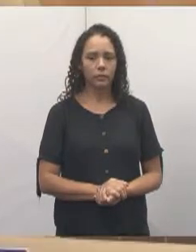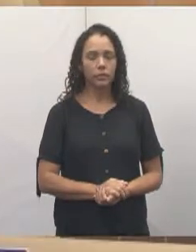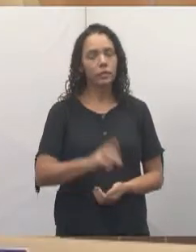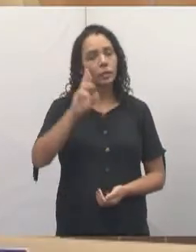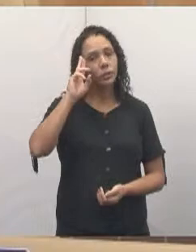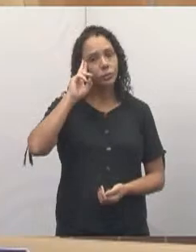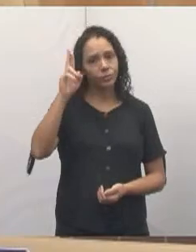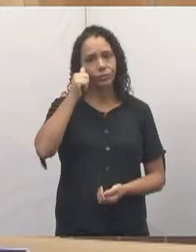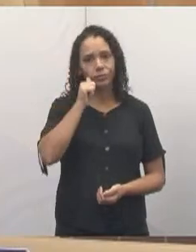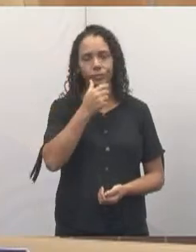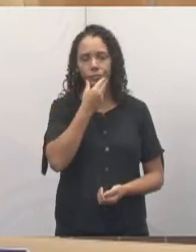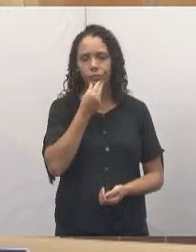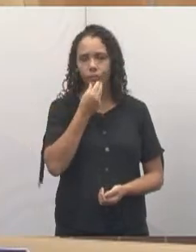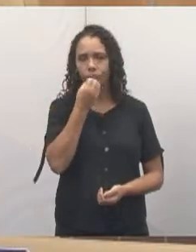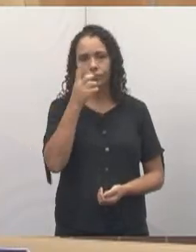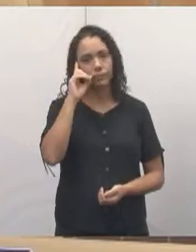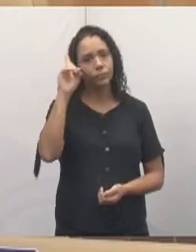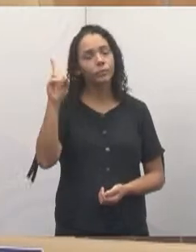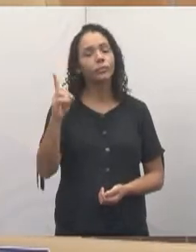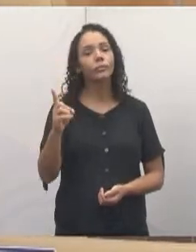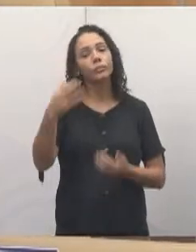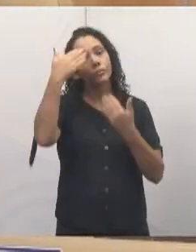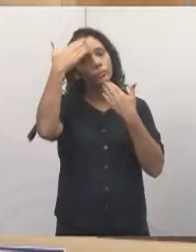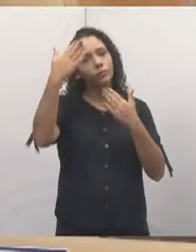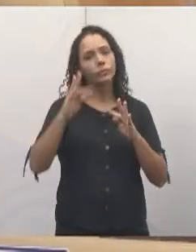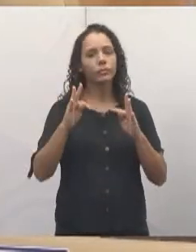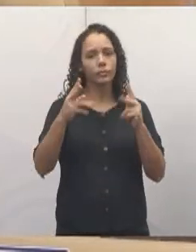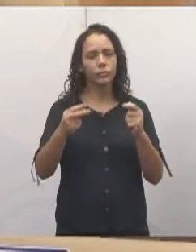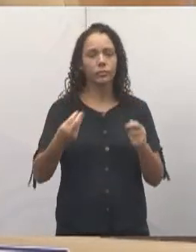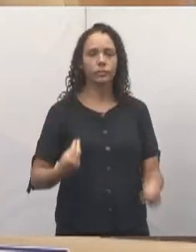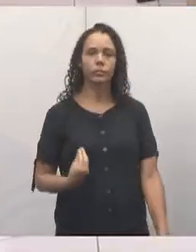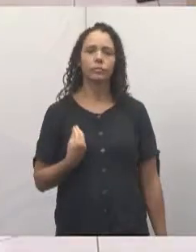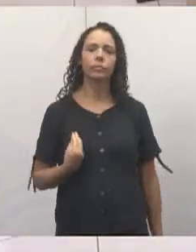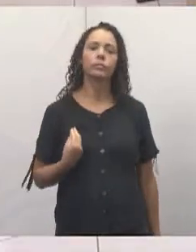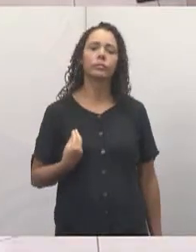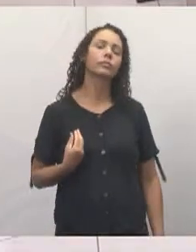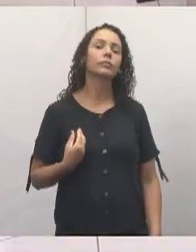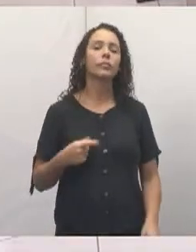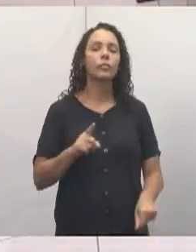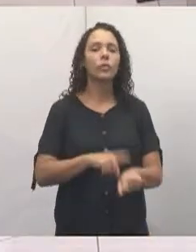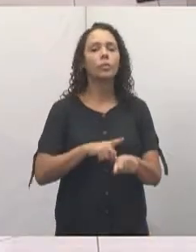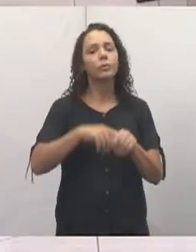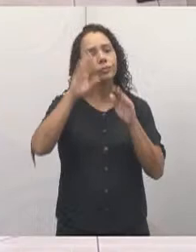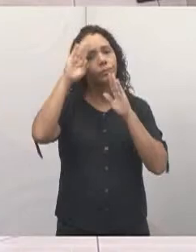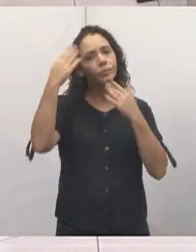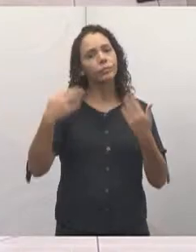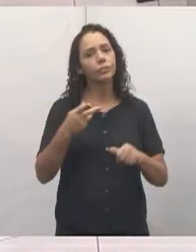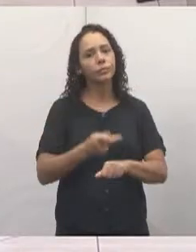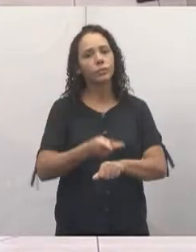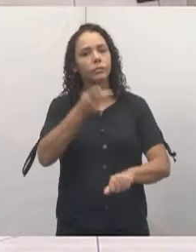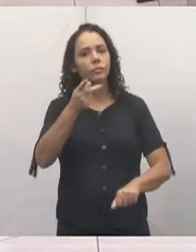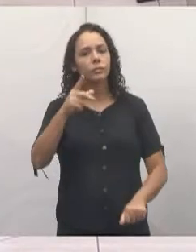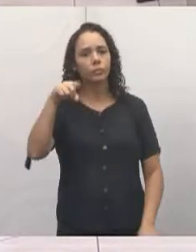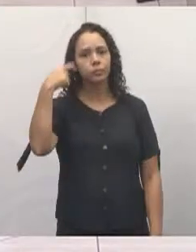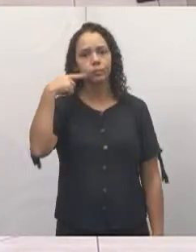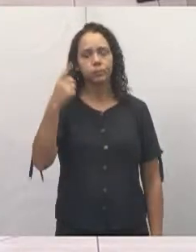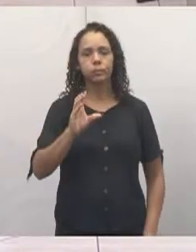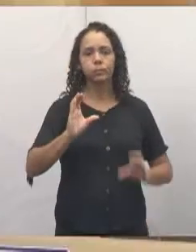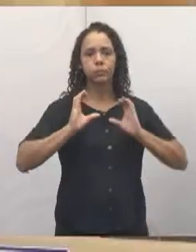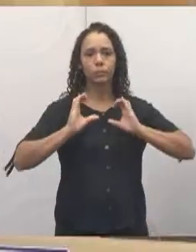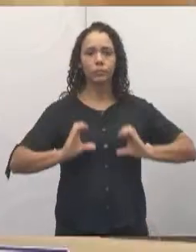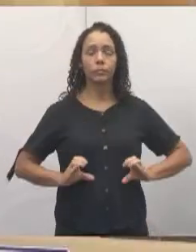Senhoras e senhores, muito bom dia. Agradecemos aqui a presença de todos vocês ao ato solene Prêmio Advocacia